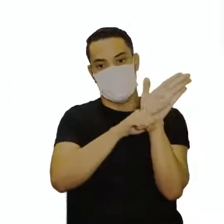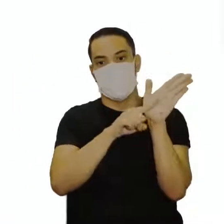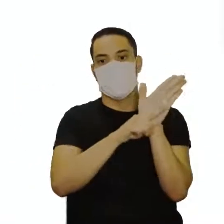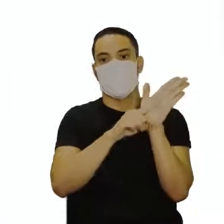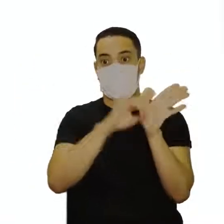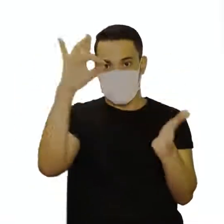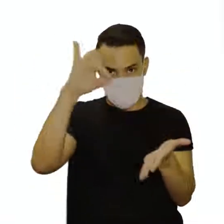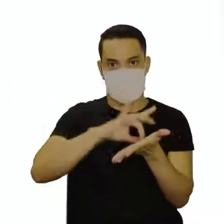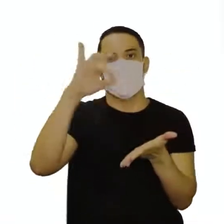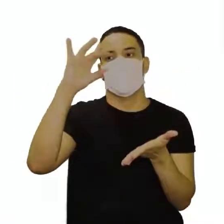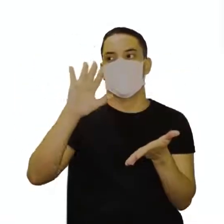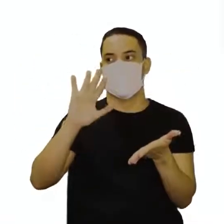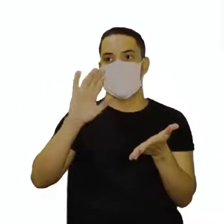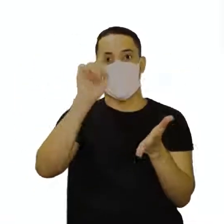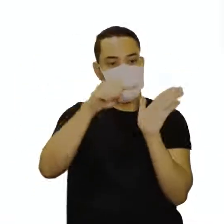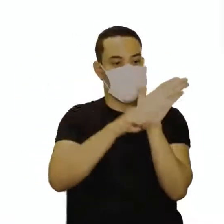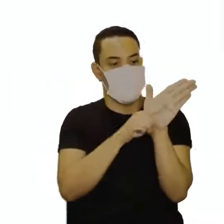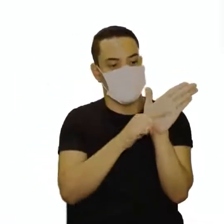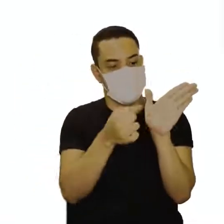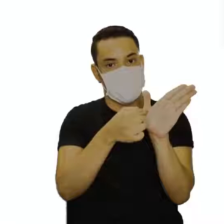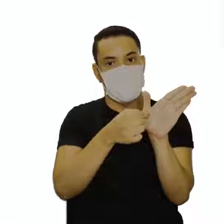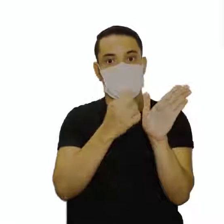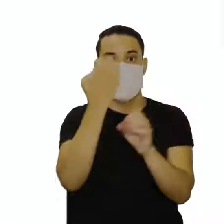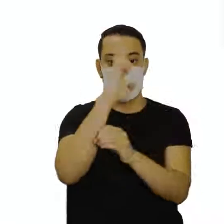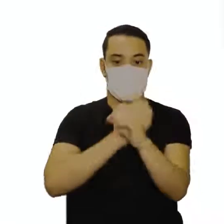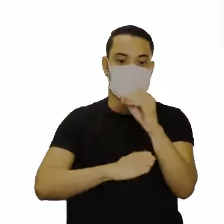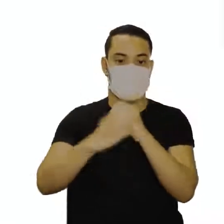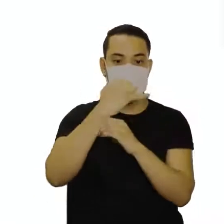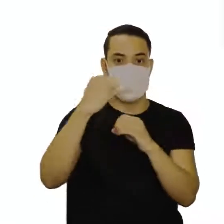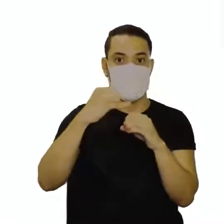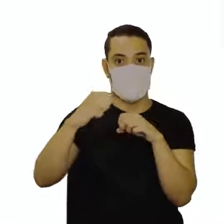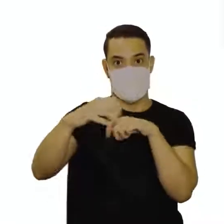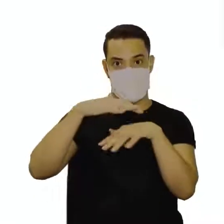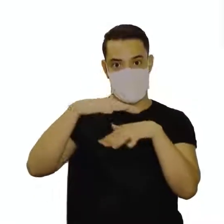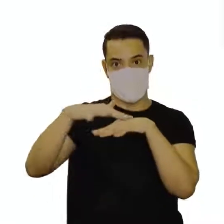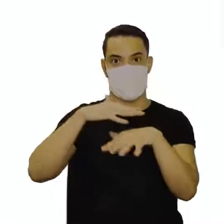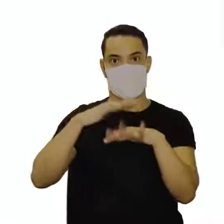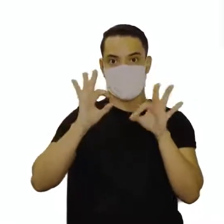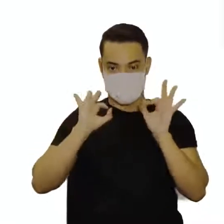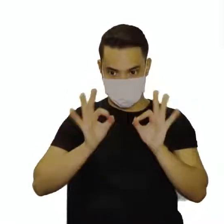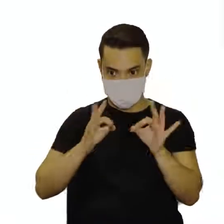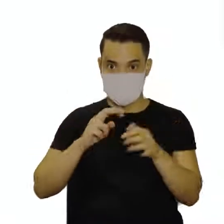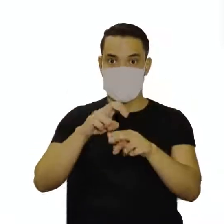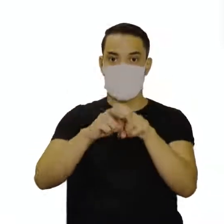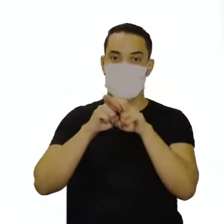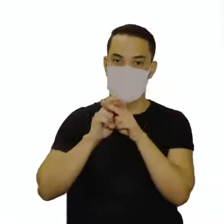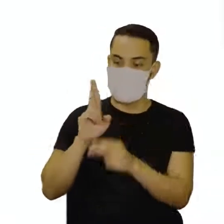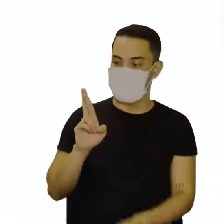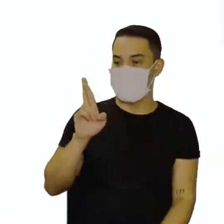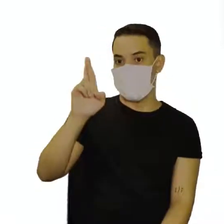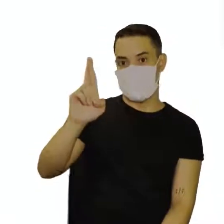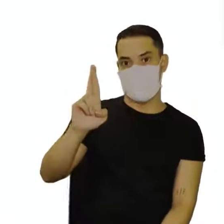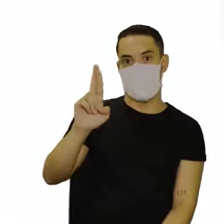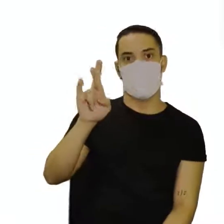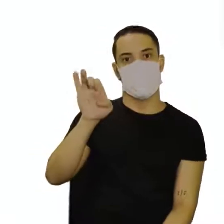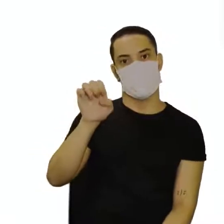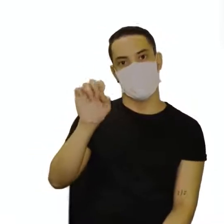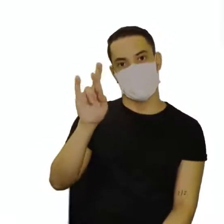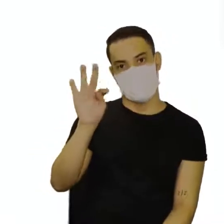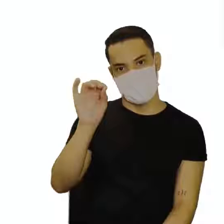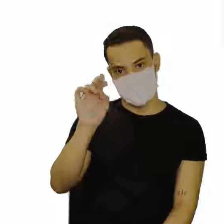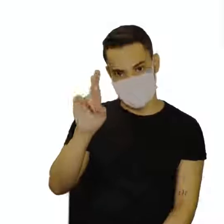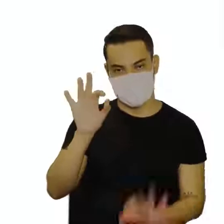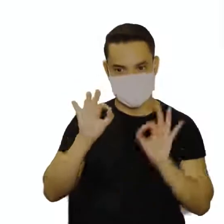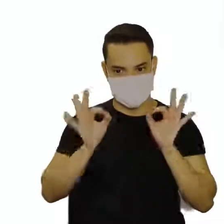do negativo e chega no positivo, e a representação de um resistor.